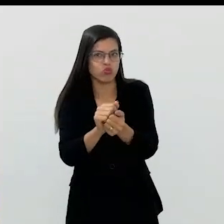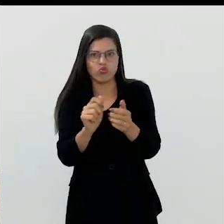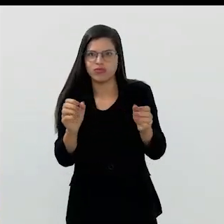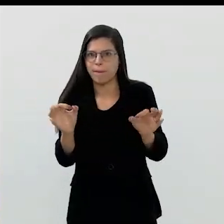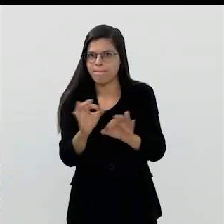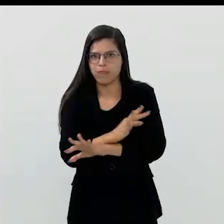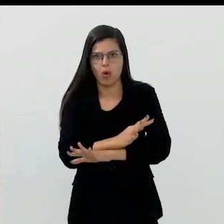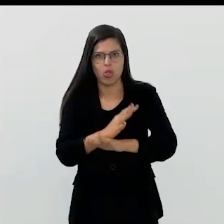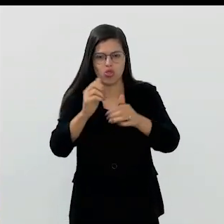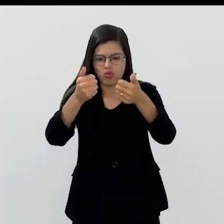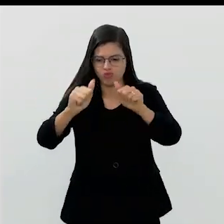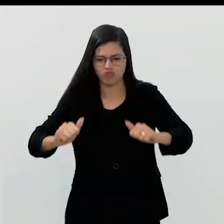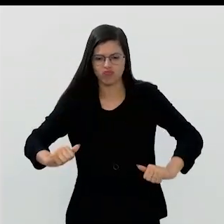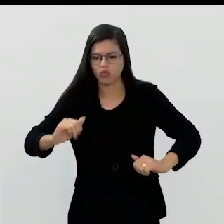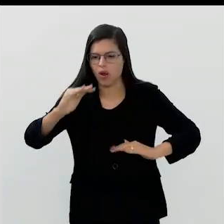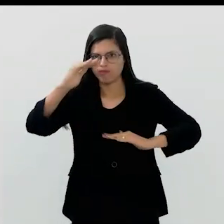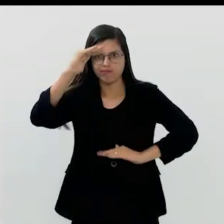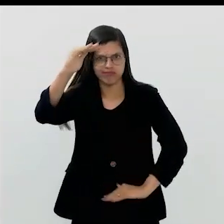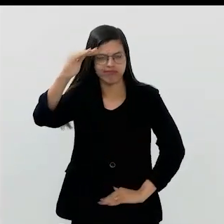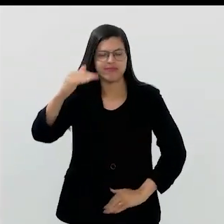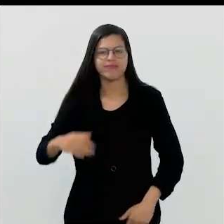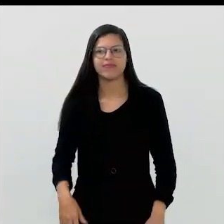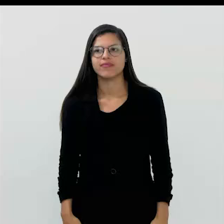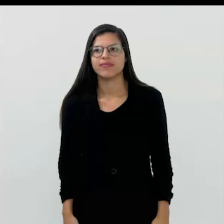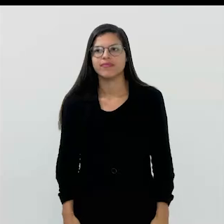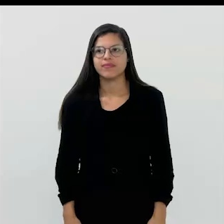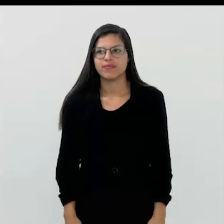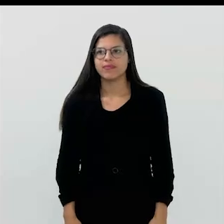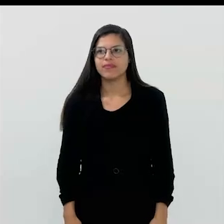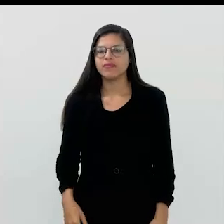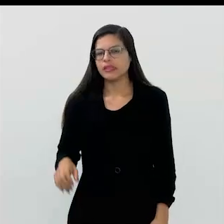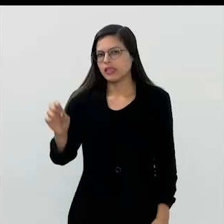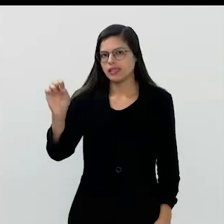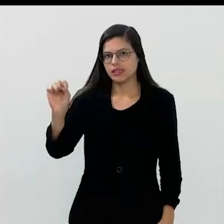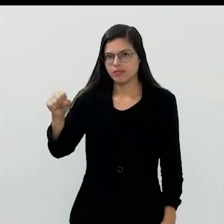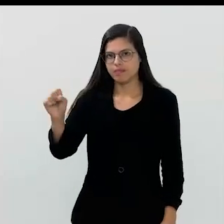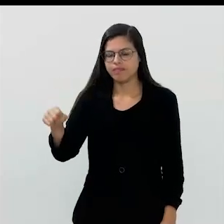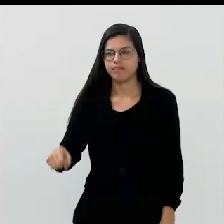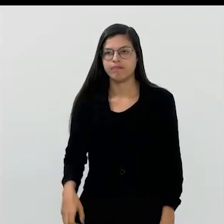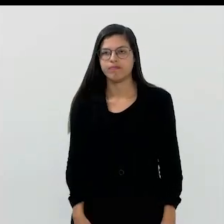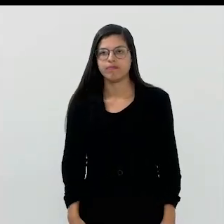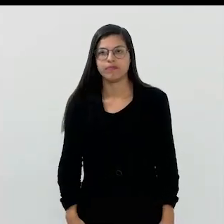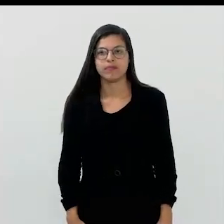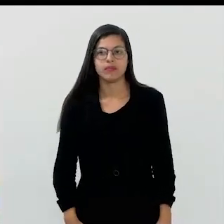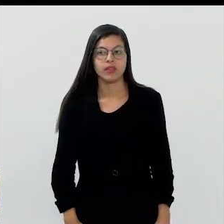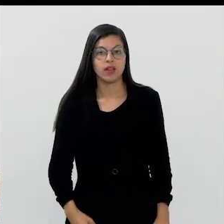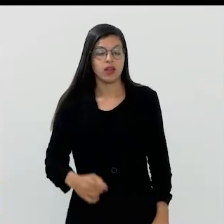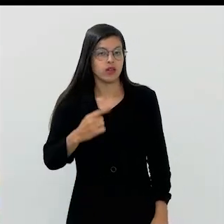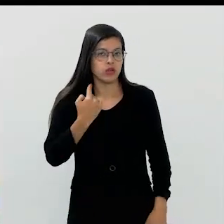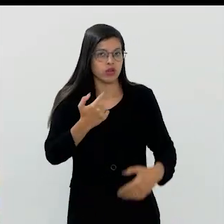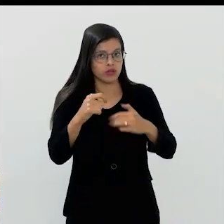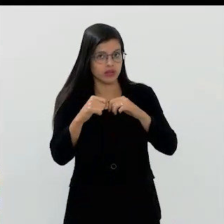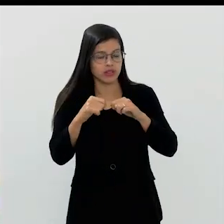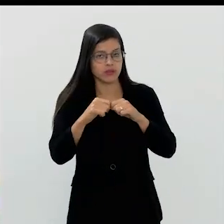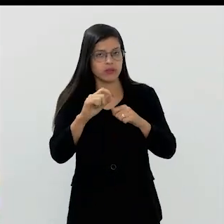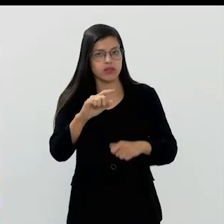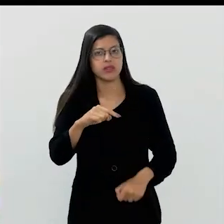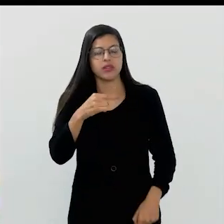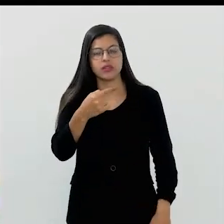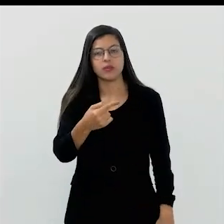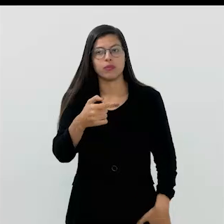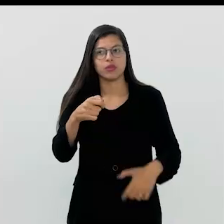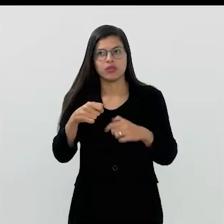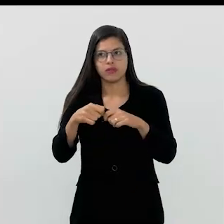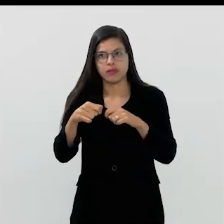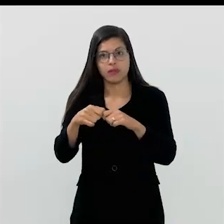a escultura está enorme. Isso veio de lá para cá, com certeza. Isso. Aí, no caso, a gente faz isso. Depois que